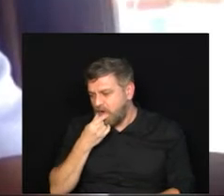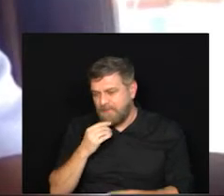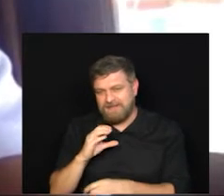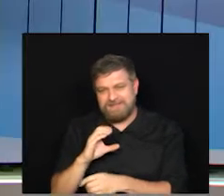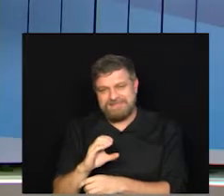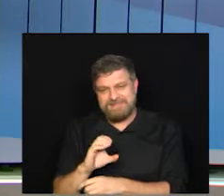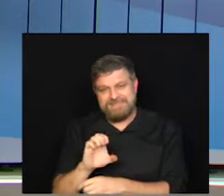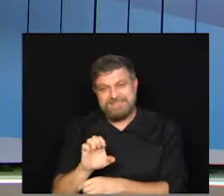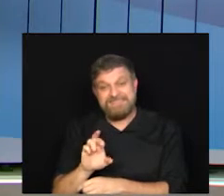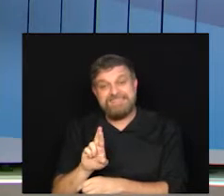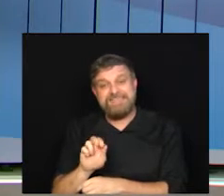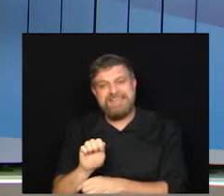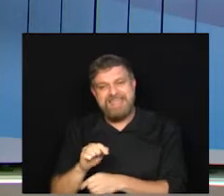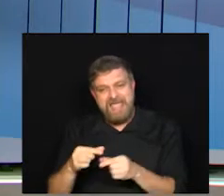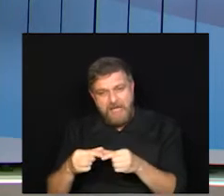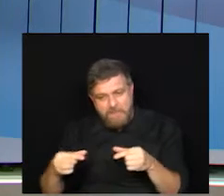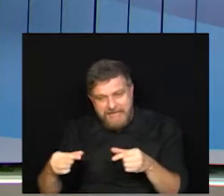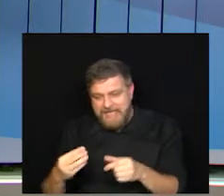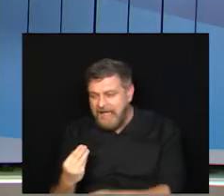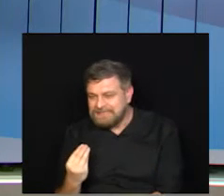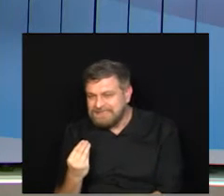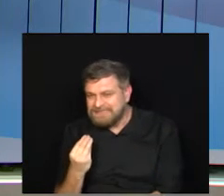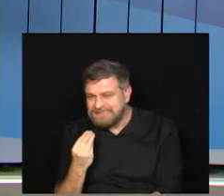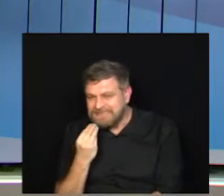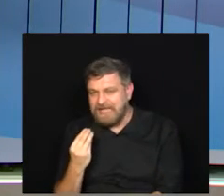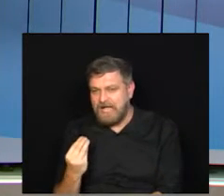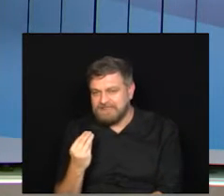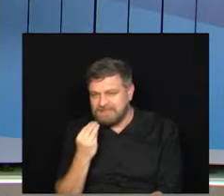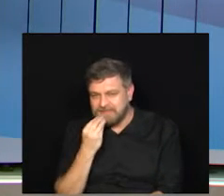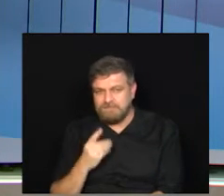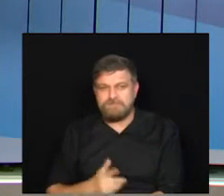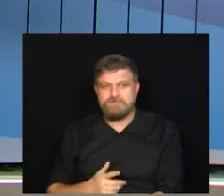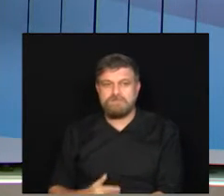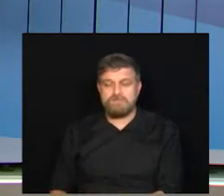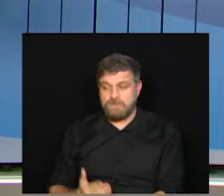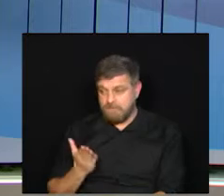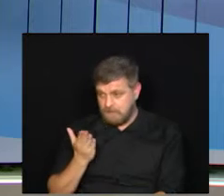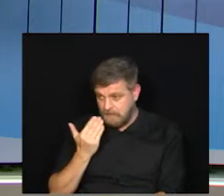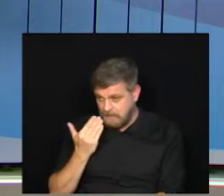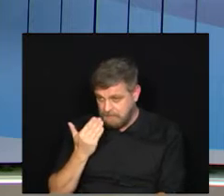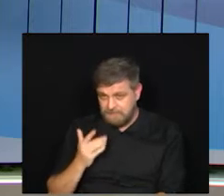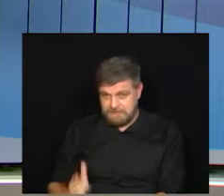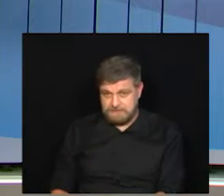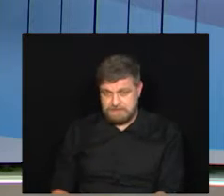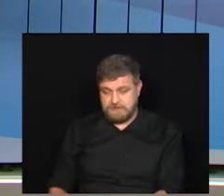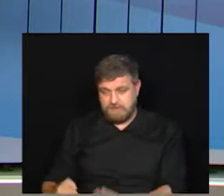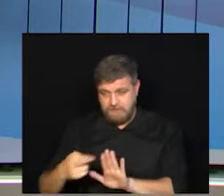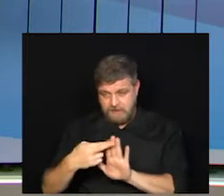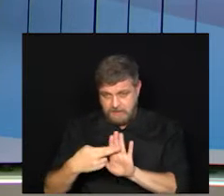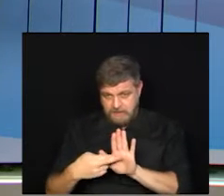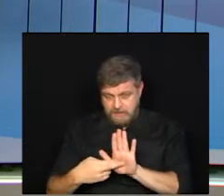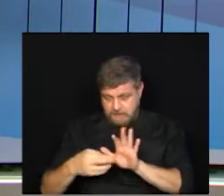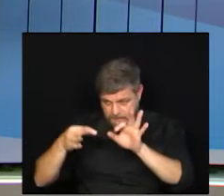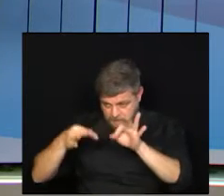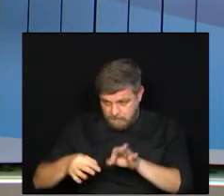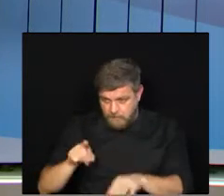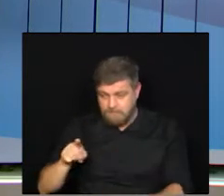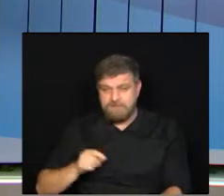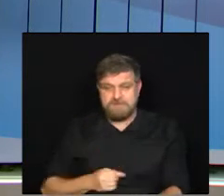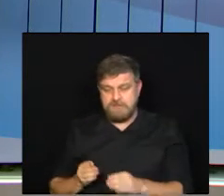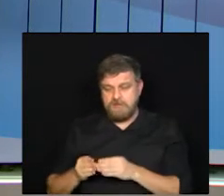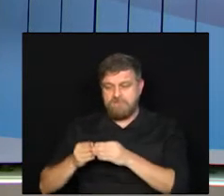Tá. Essa hidratação, essa alimentação, ela é permitida ou tem aqueles pontos onde você